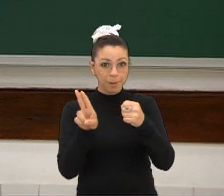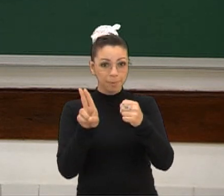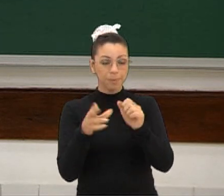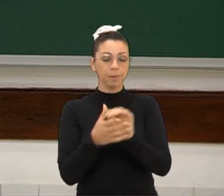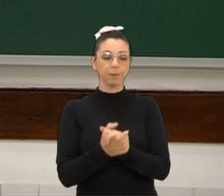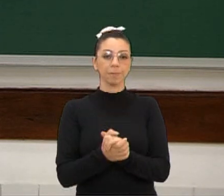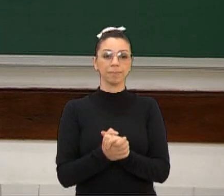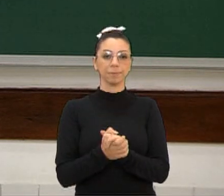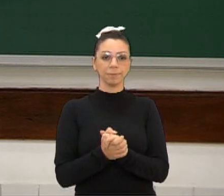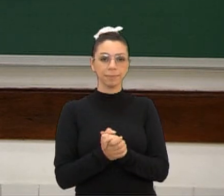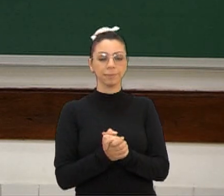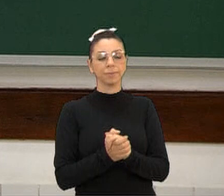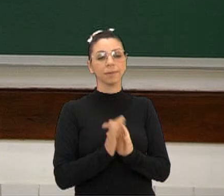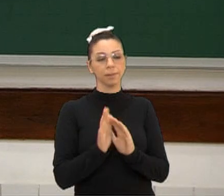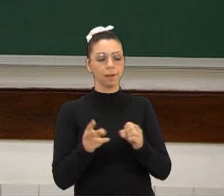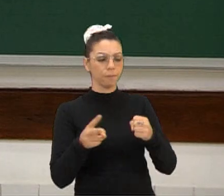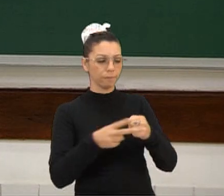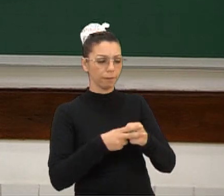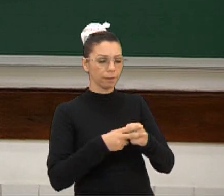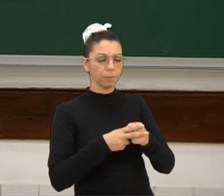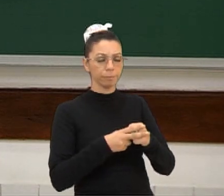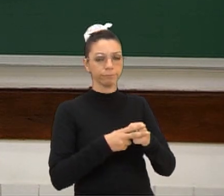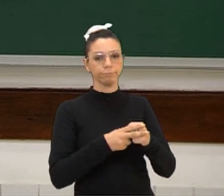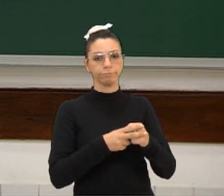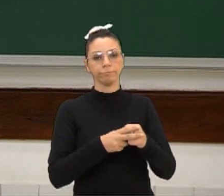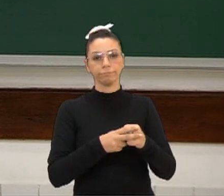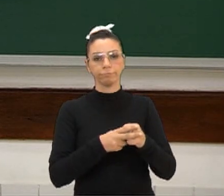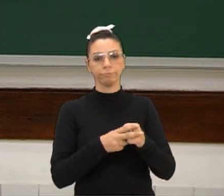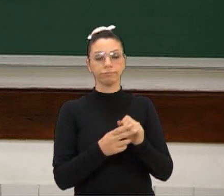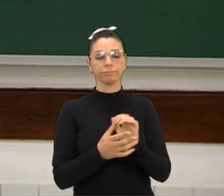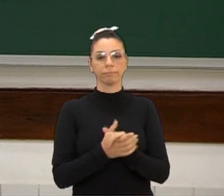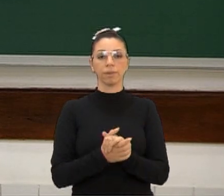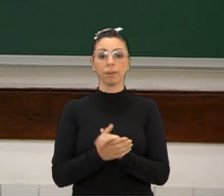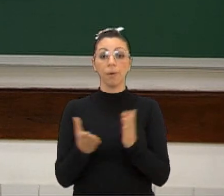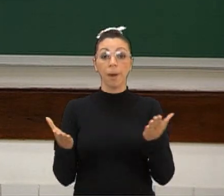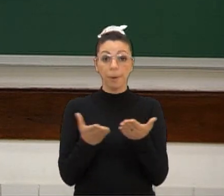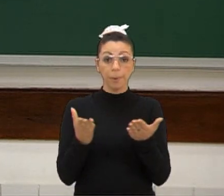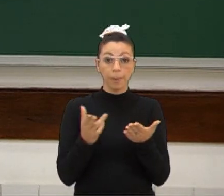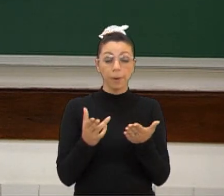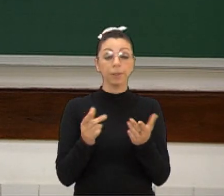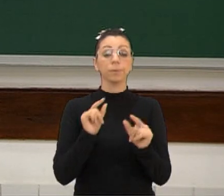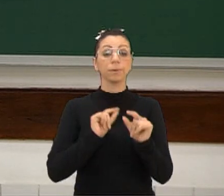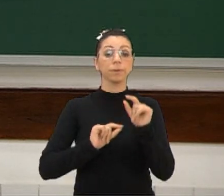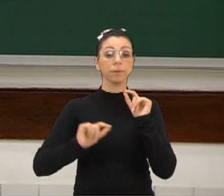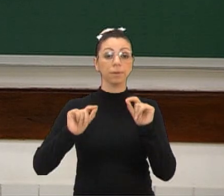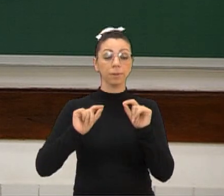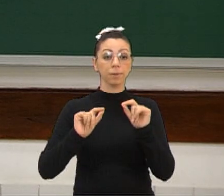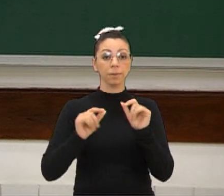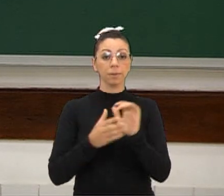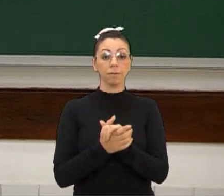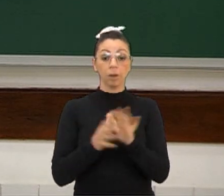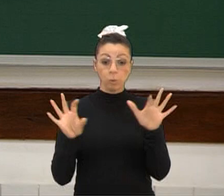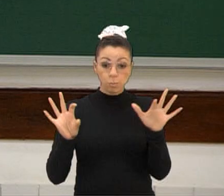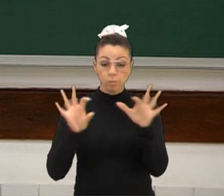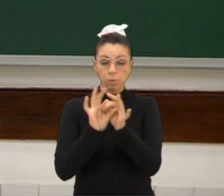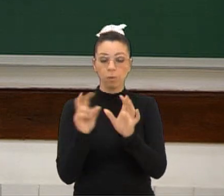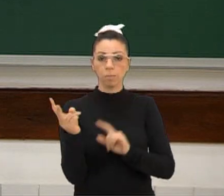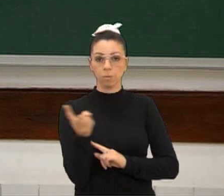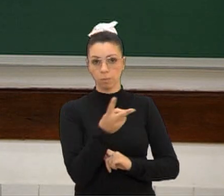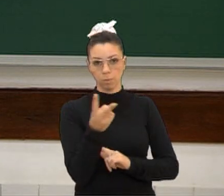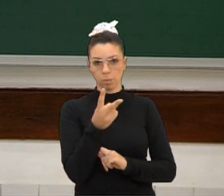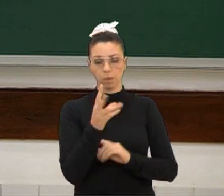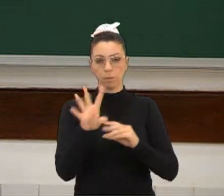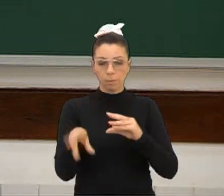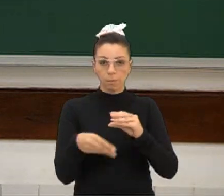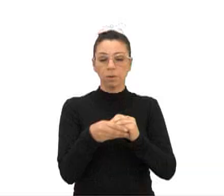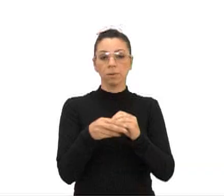verbal, vimos nesse último ali um predicado nominal e agora o predicado verbo nominal. Lembram? Aquele que vai juntar os dois. Tenho